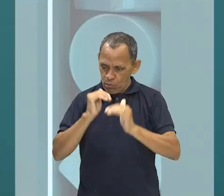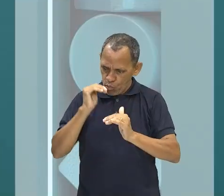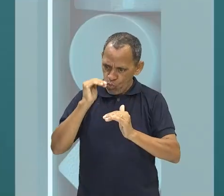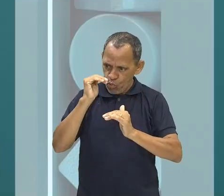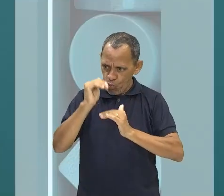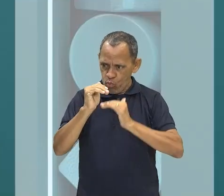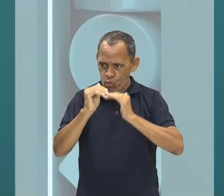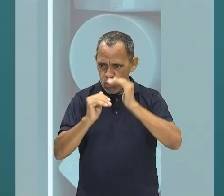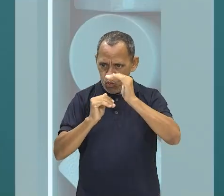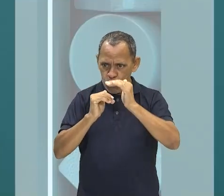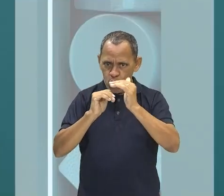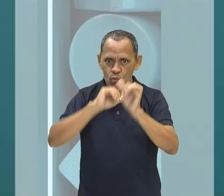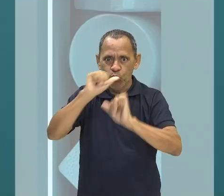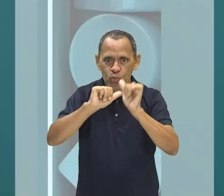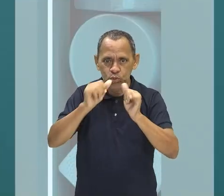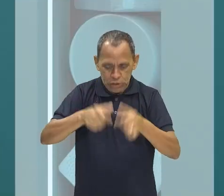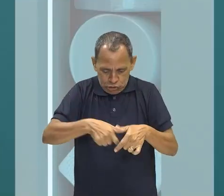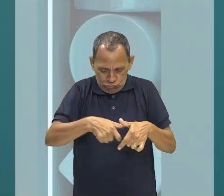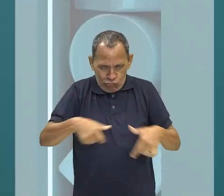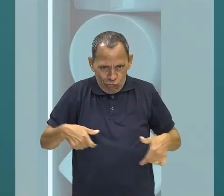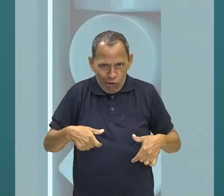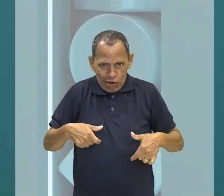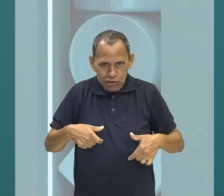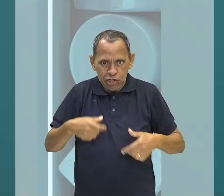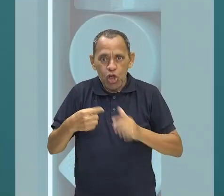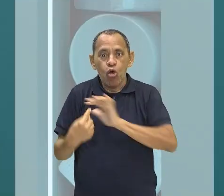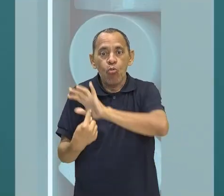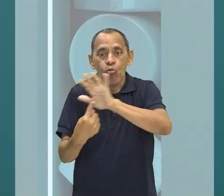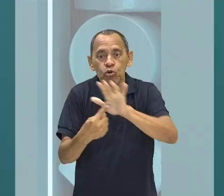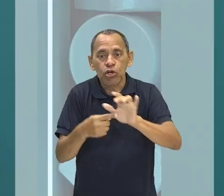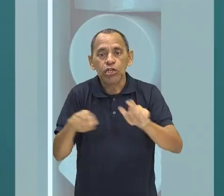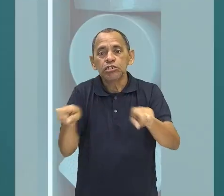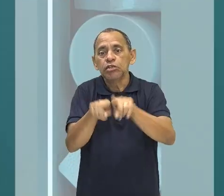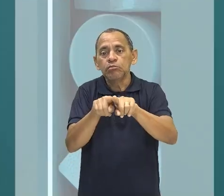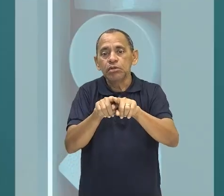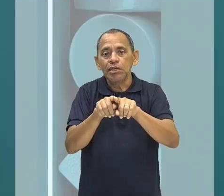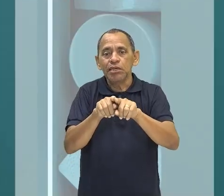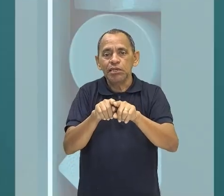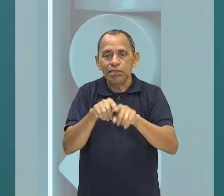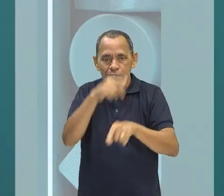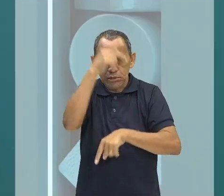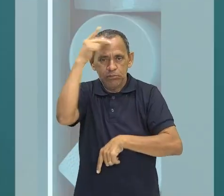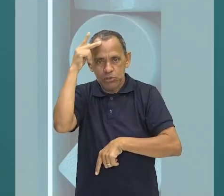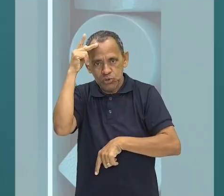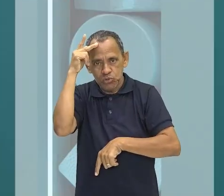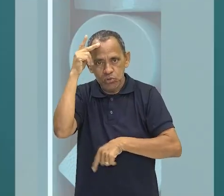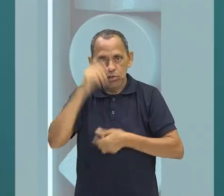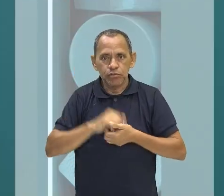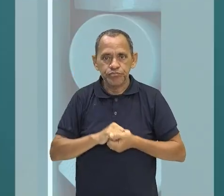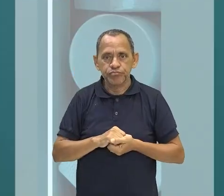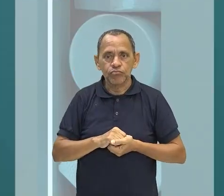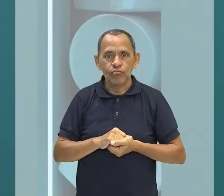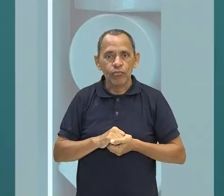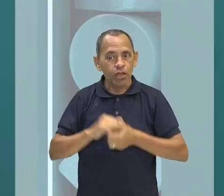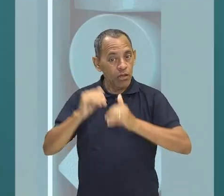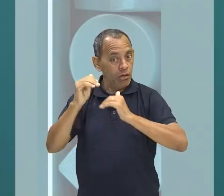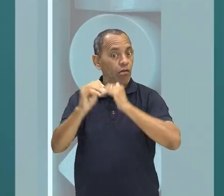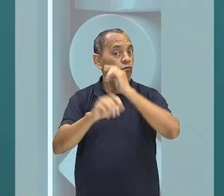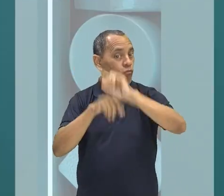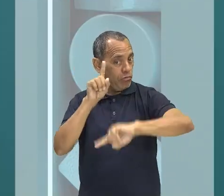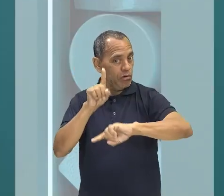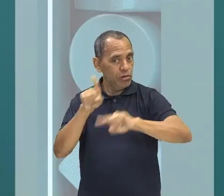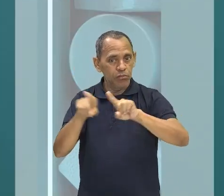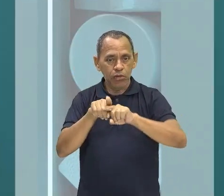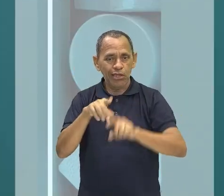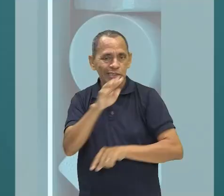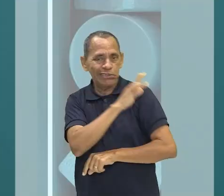faixas serve para nos mostrar também que esse atleta ele evoluiu na sua técnica, no seu aprendizado.